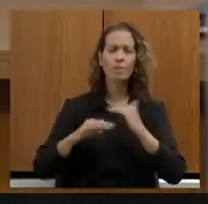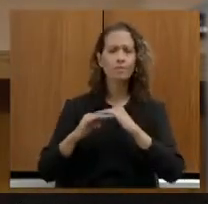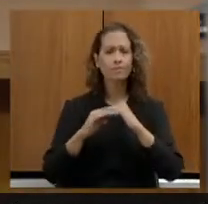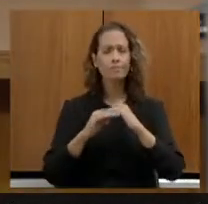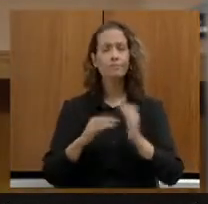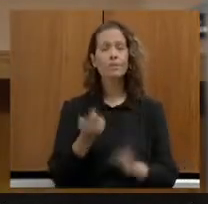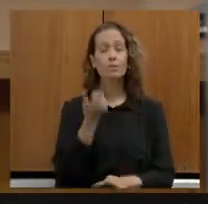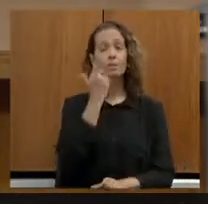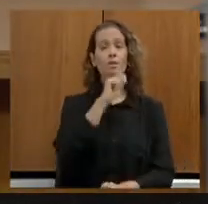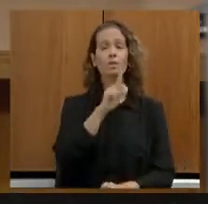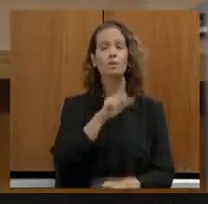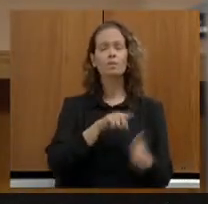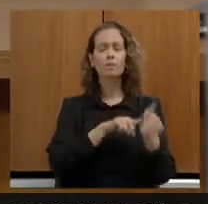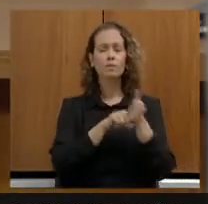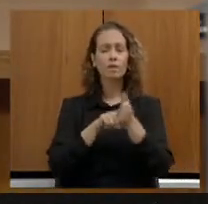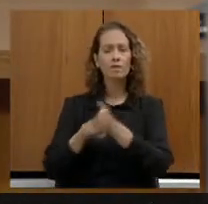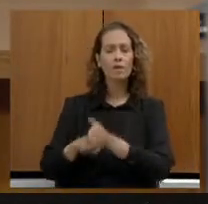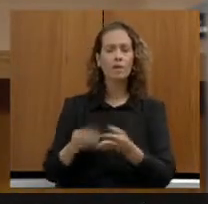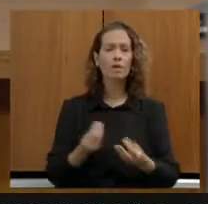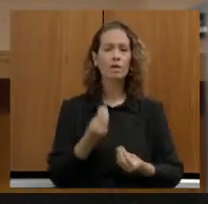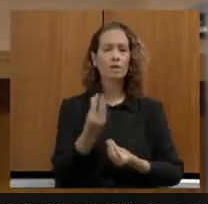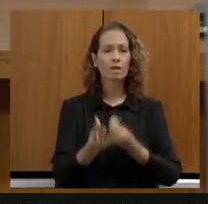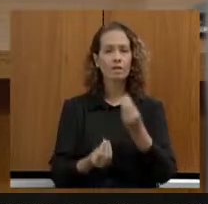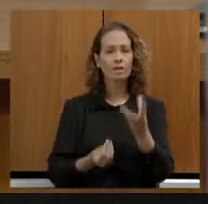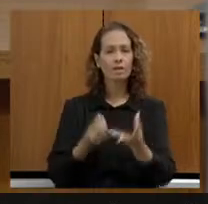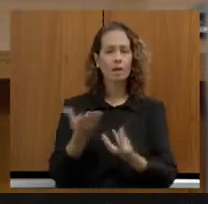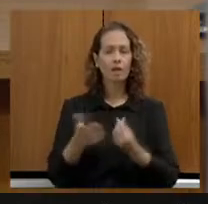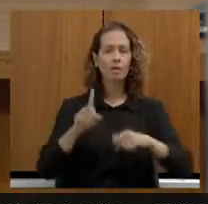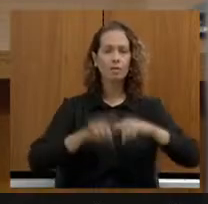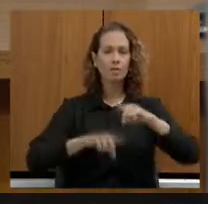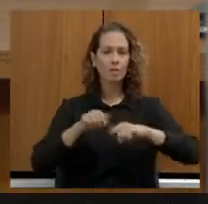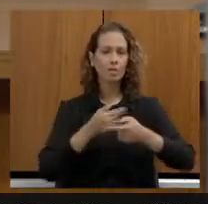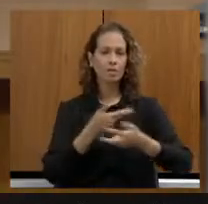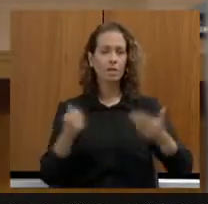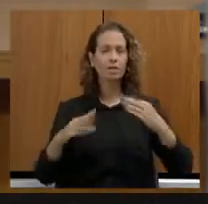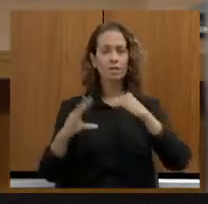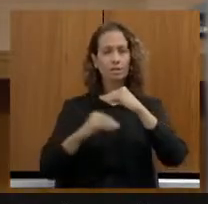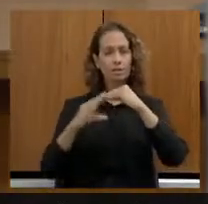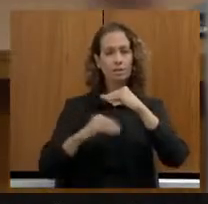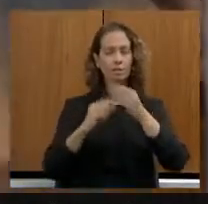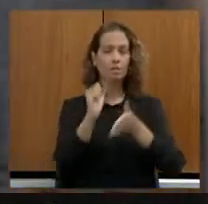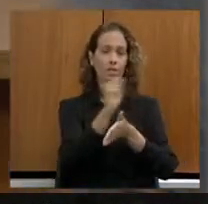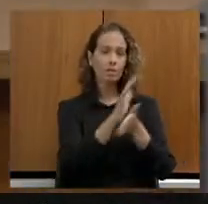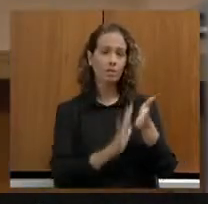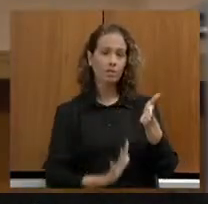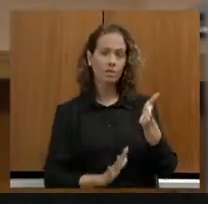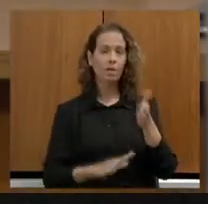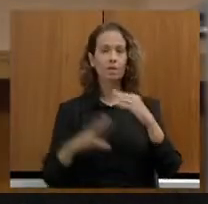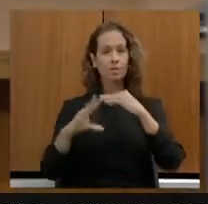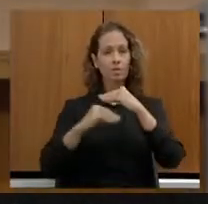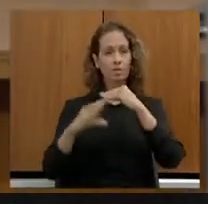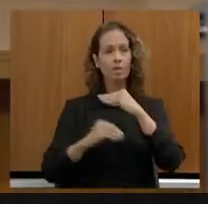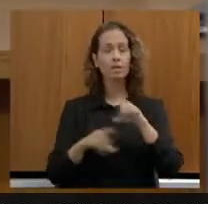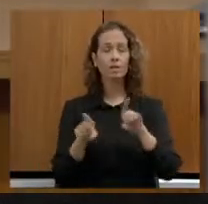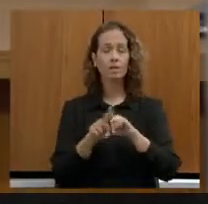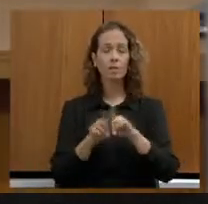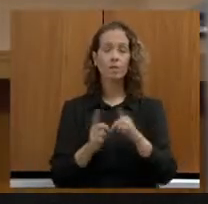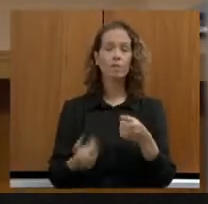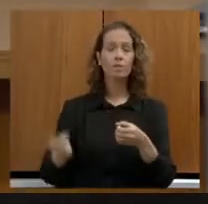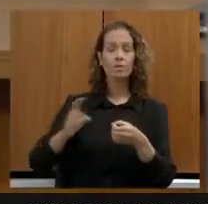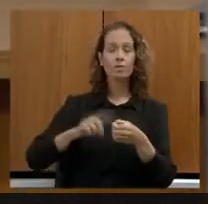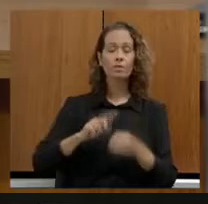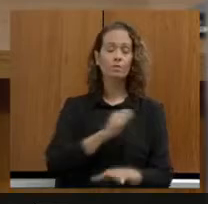verificar a partir da entrega né dos Pets dos materiais é complementares as atividades complementares também o retorno